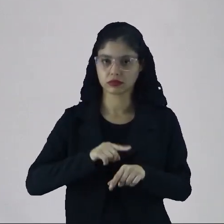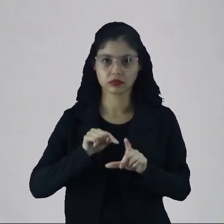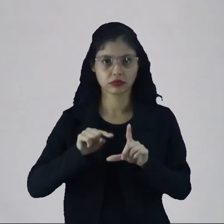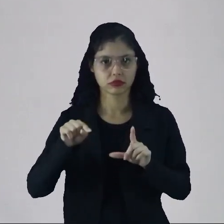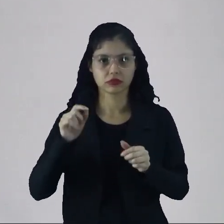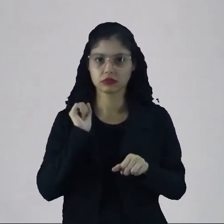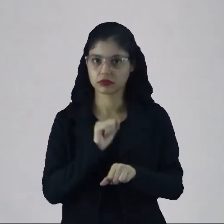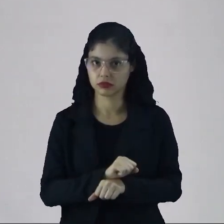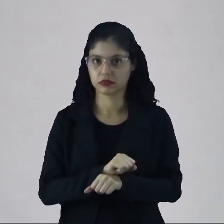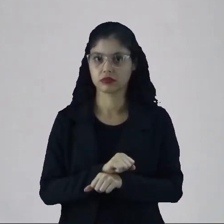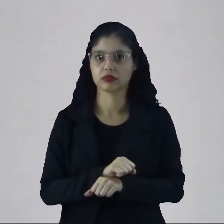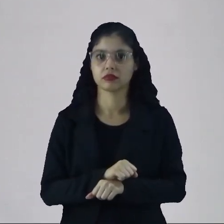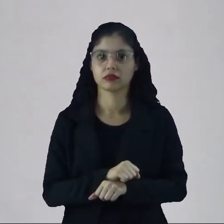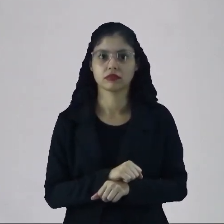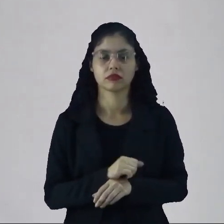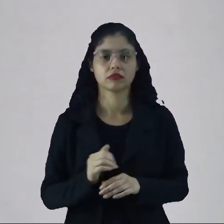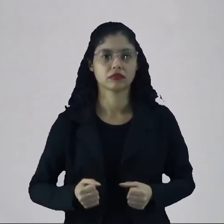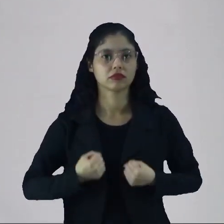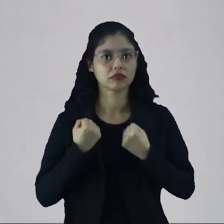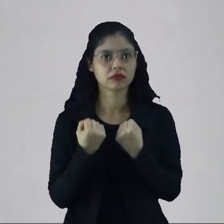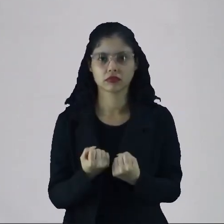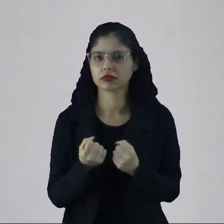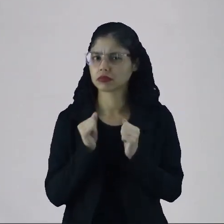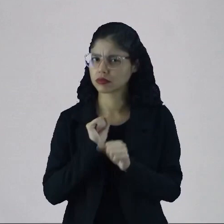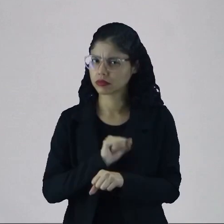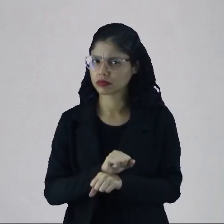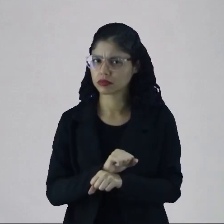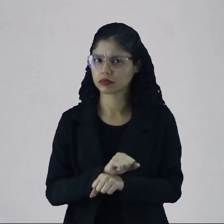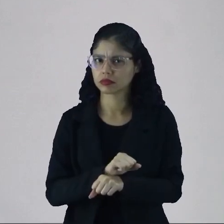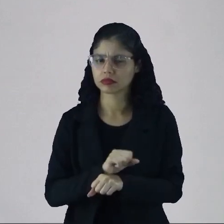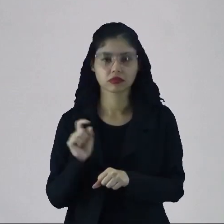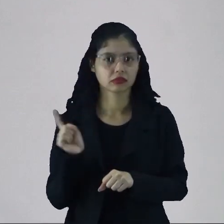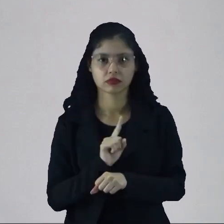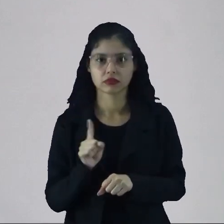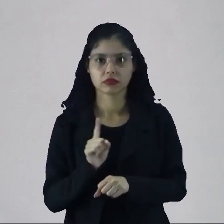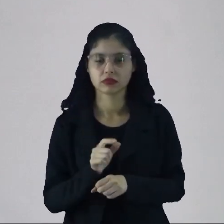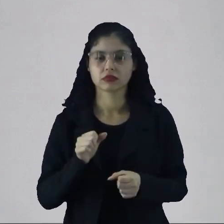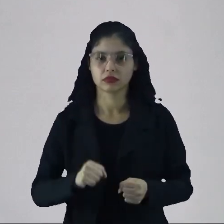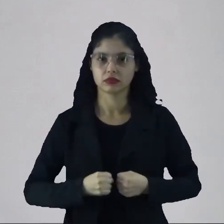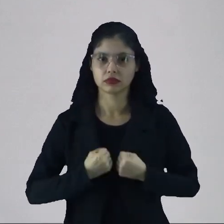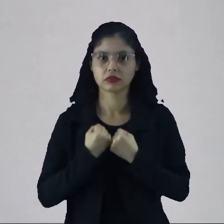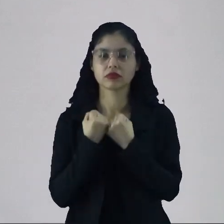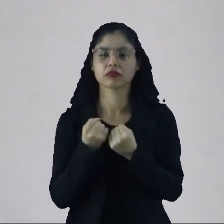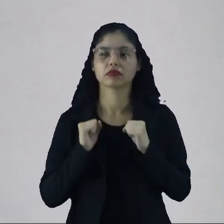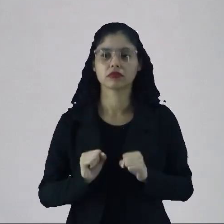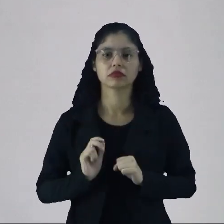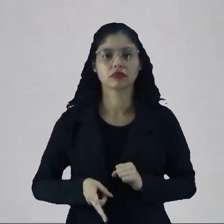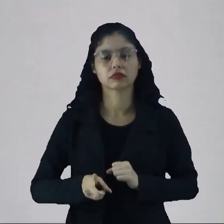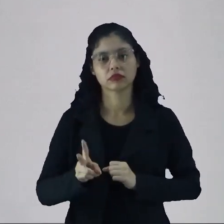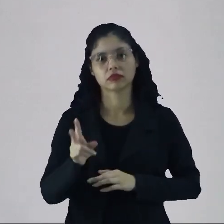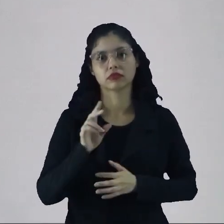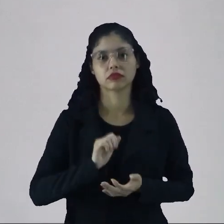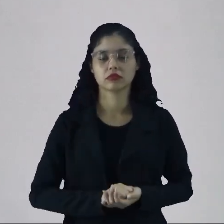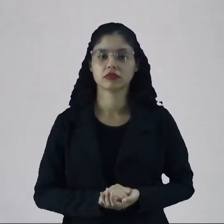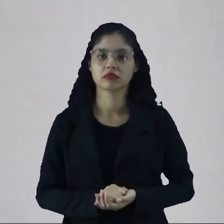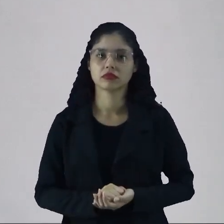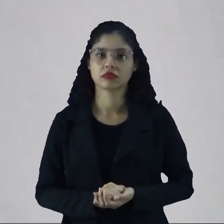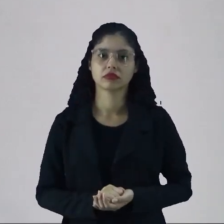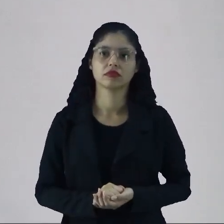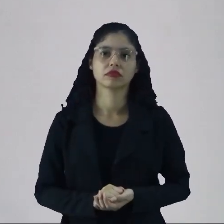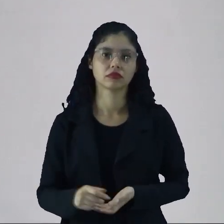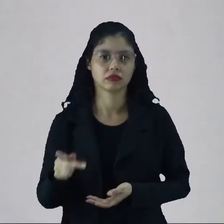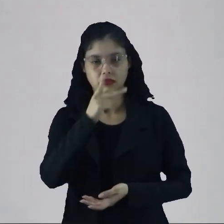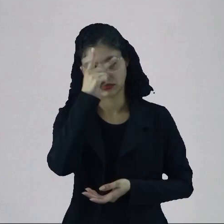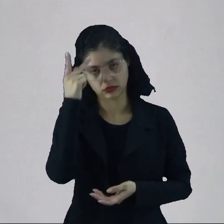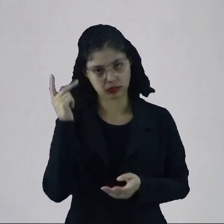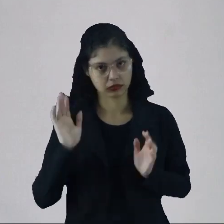limite, ela para. E o peso para junto? Não. O peso pode continuar. Depende